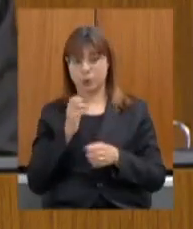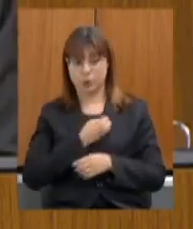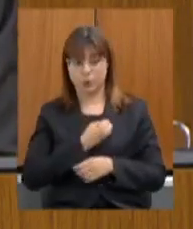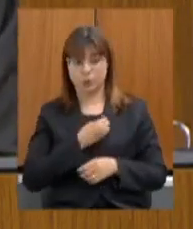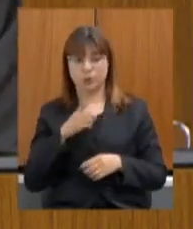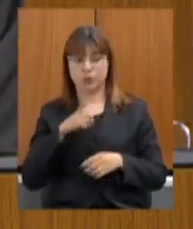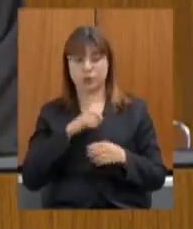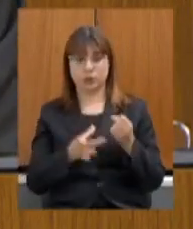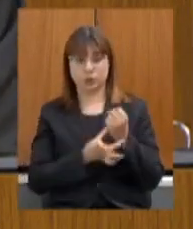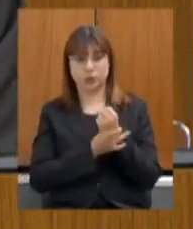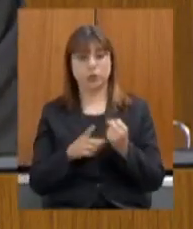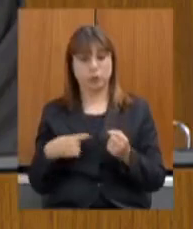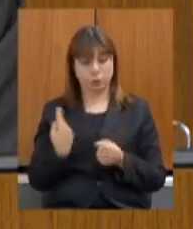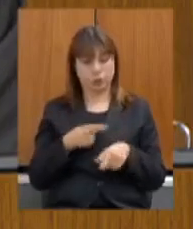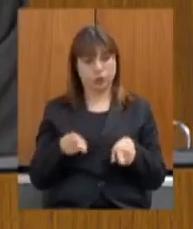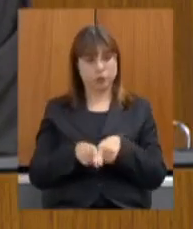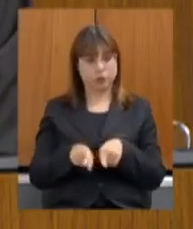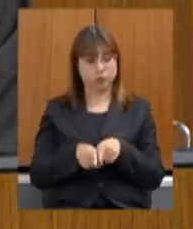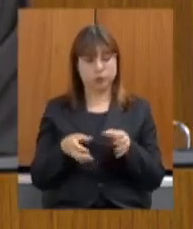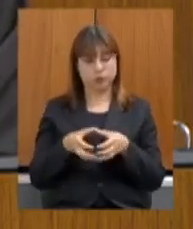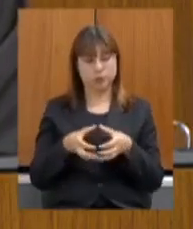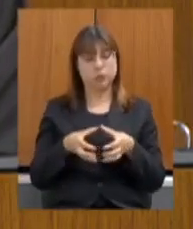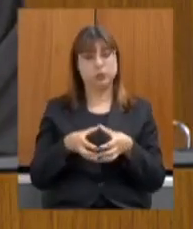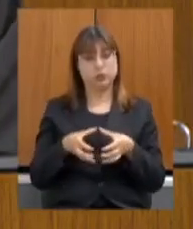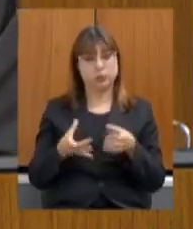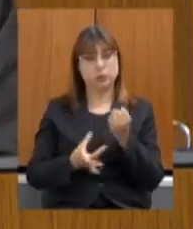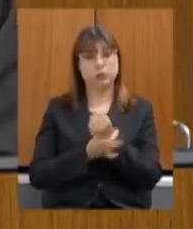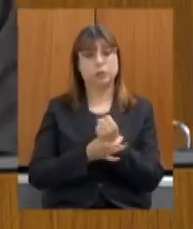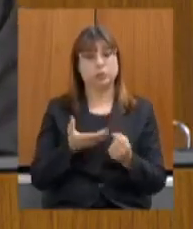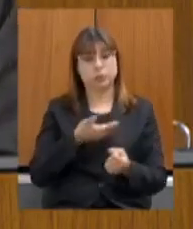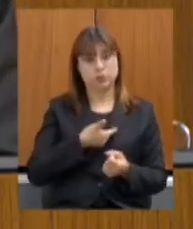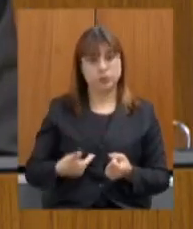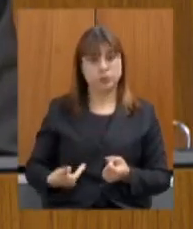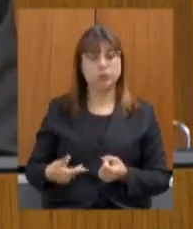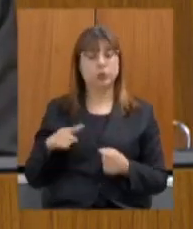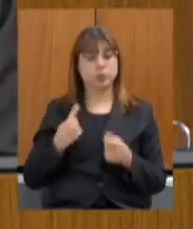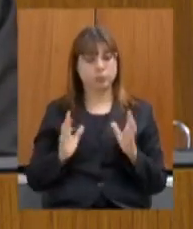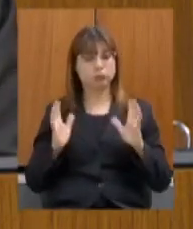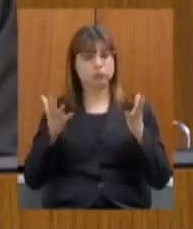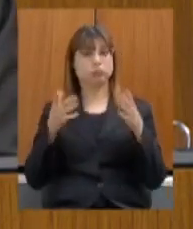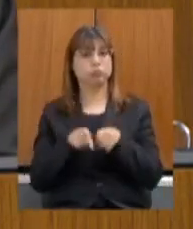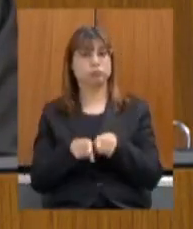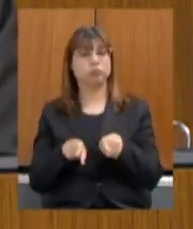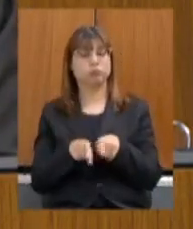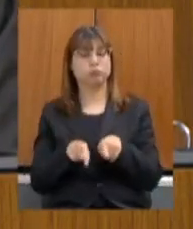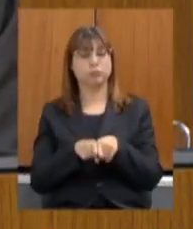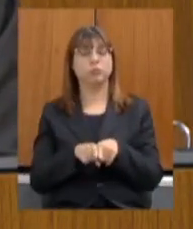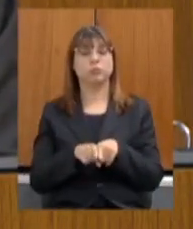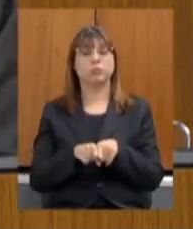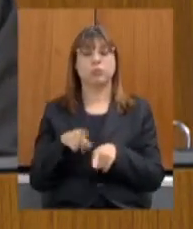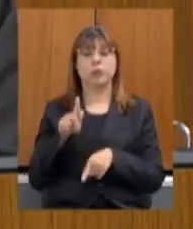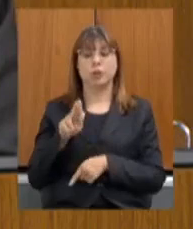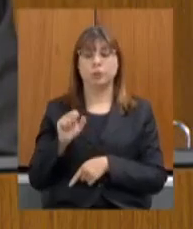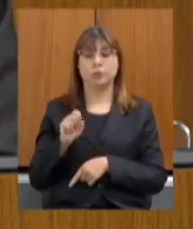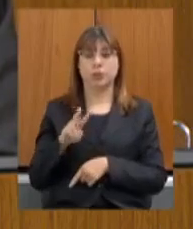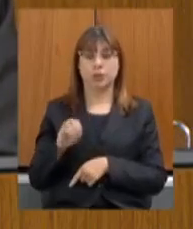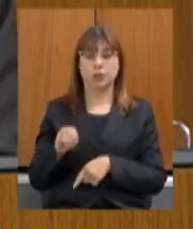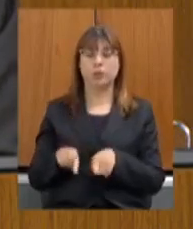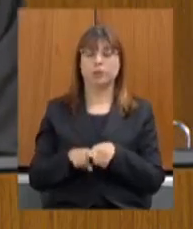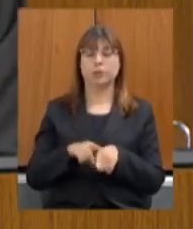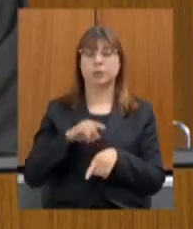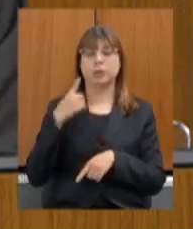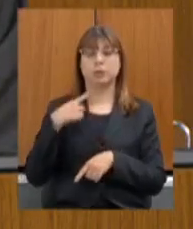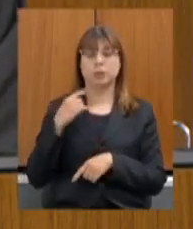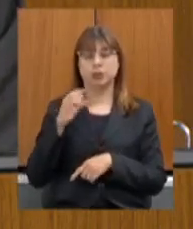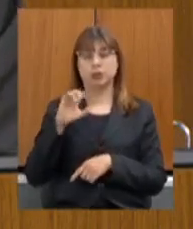nós também, aqui da Comissão de Segurança Pública, celebramos, acompanhamos o deputado Gustavo Santana, tem nos acompanhado, o deputado João Leite, a